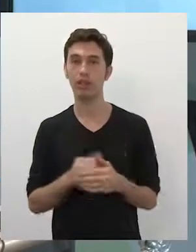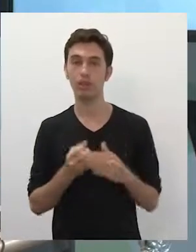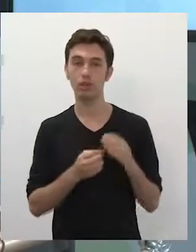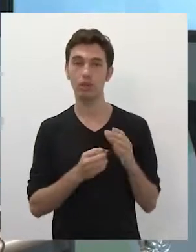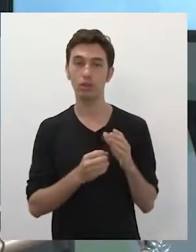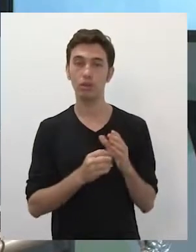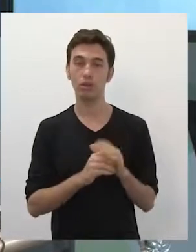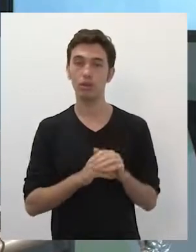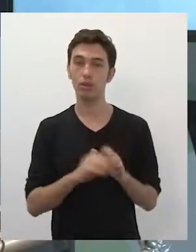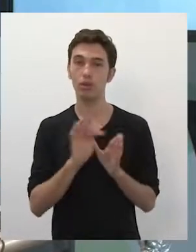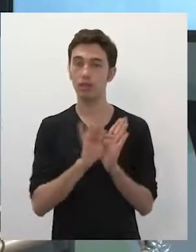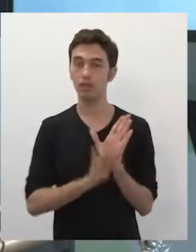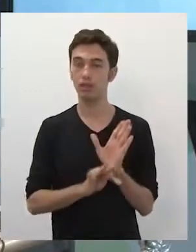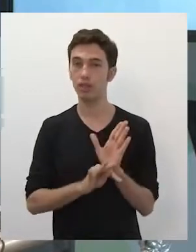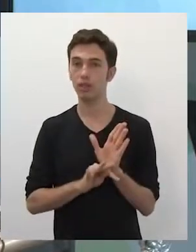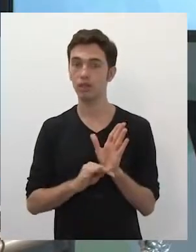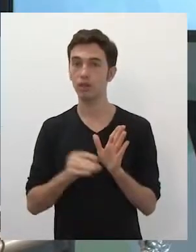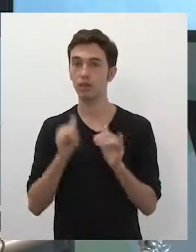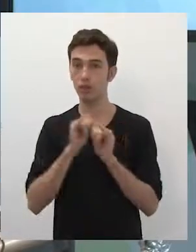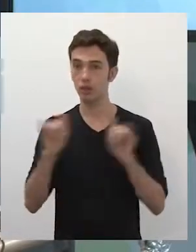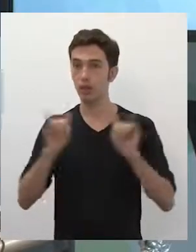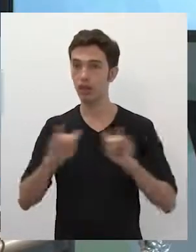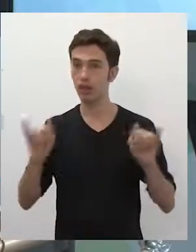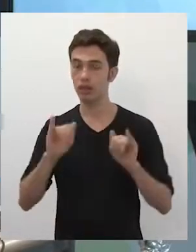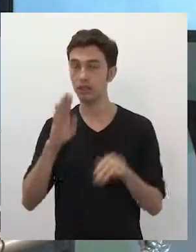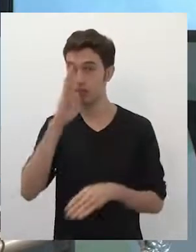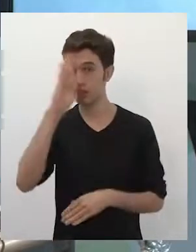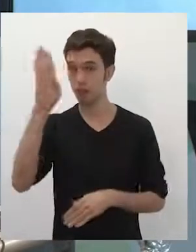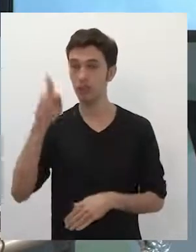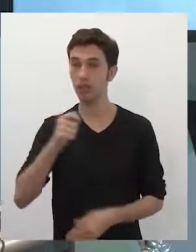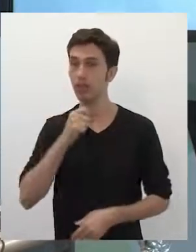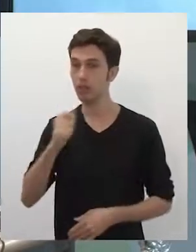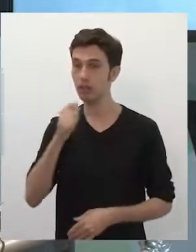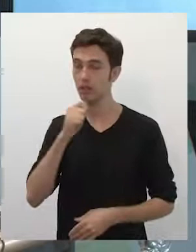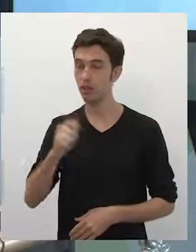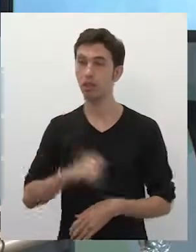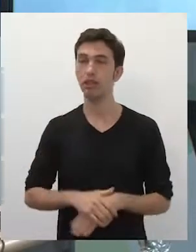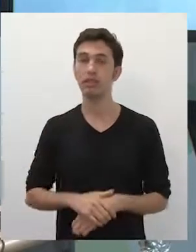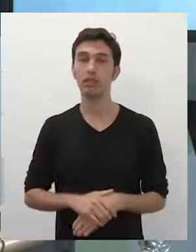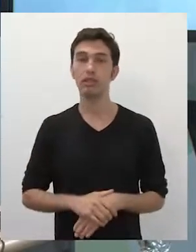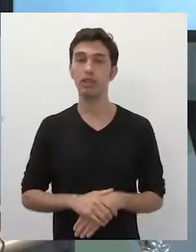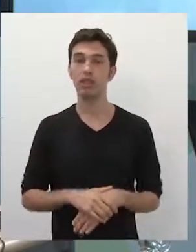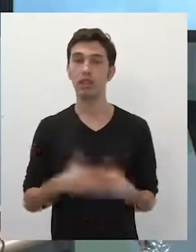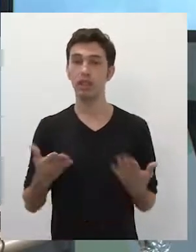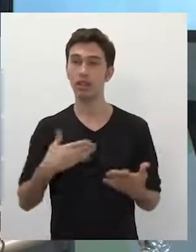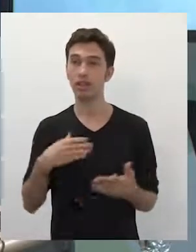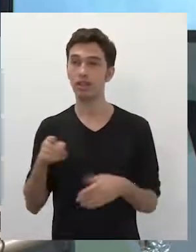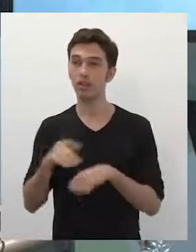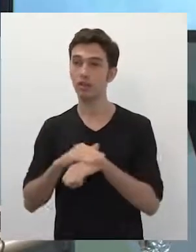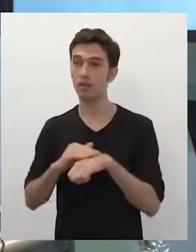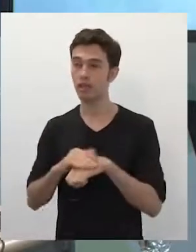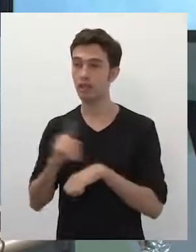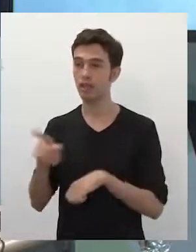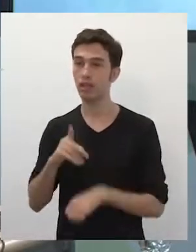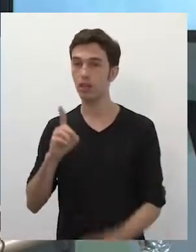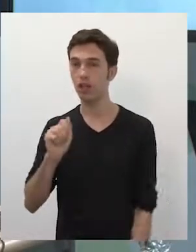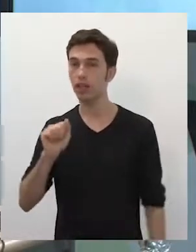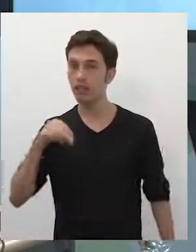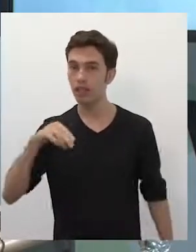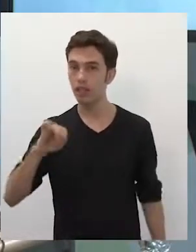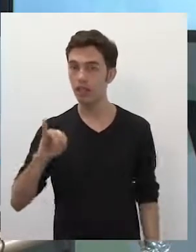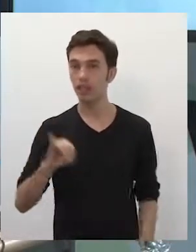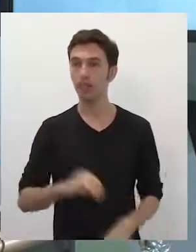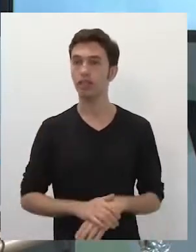mais especificamente a reportagem, tá bom? No decorrer aí do ano vocês viram junto com a Dani, com os professores que vocês